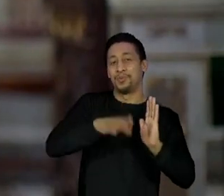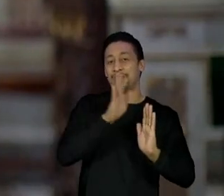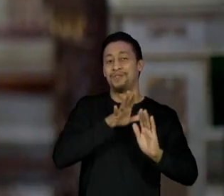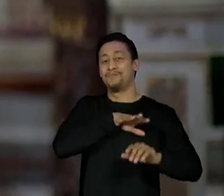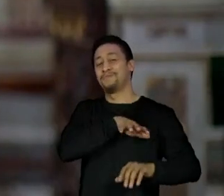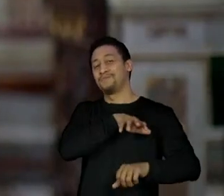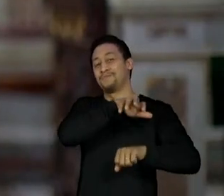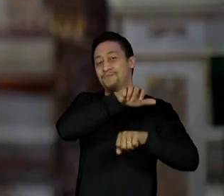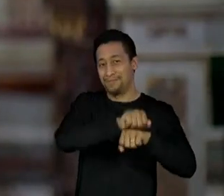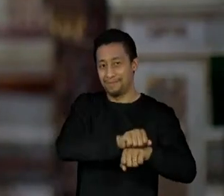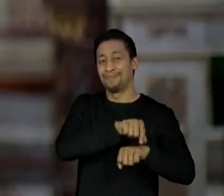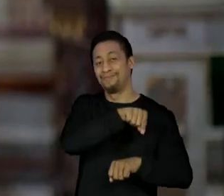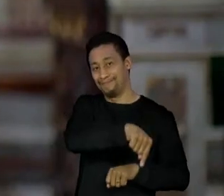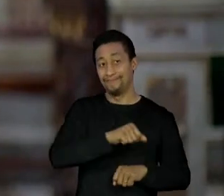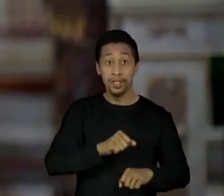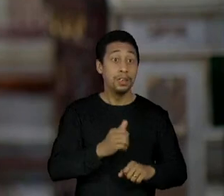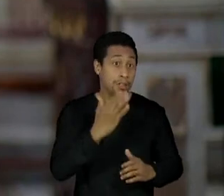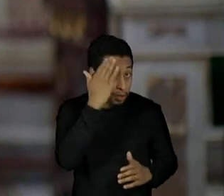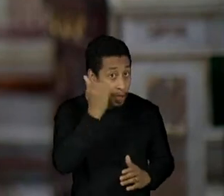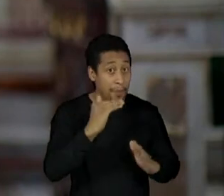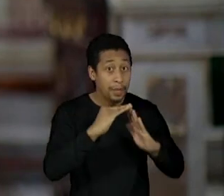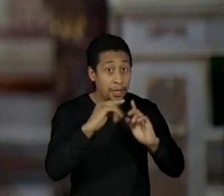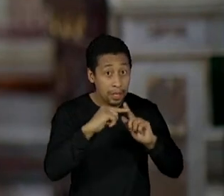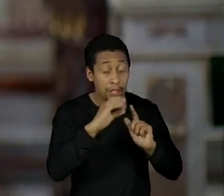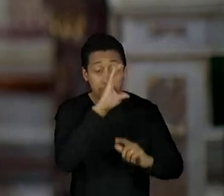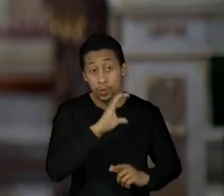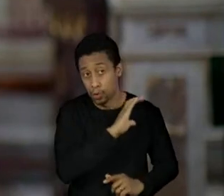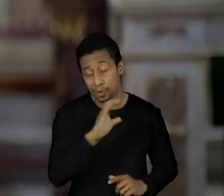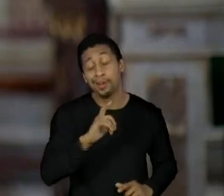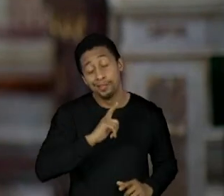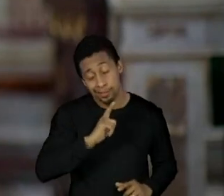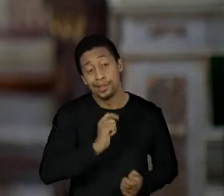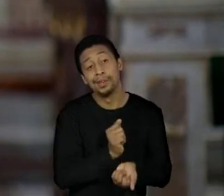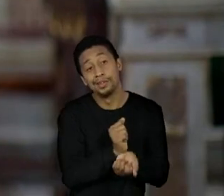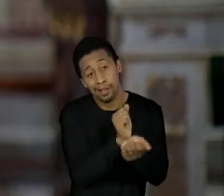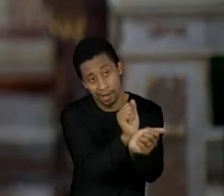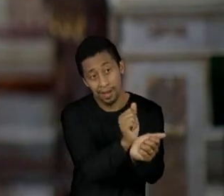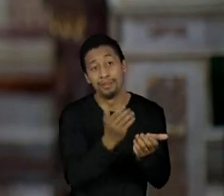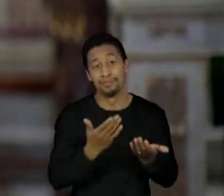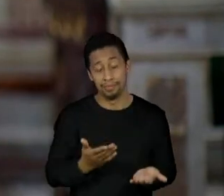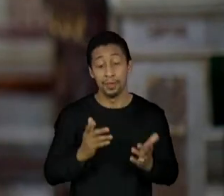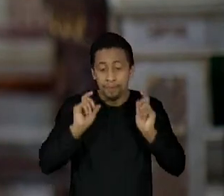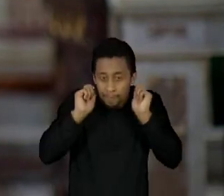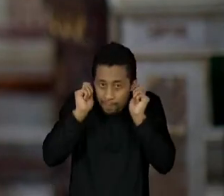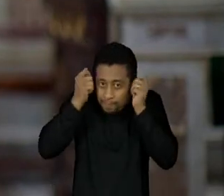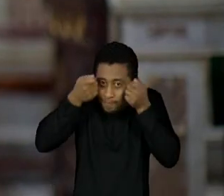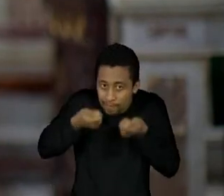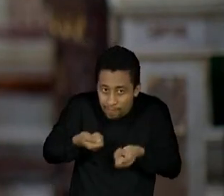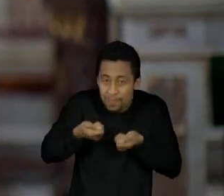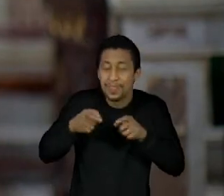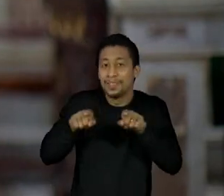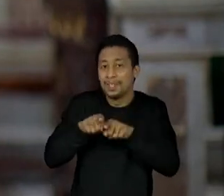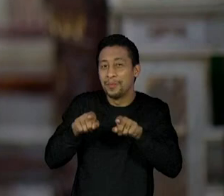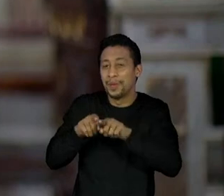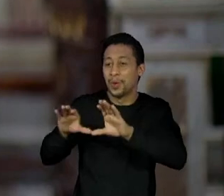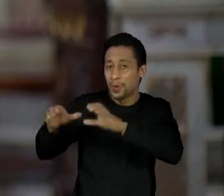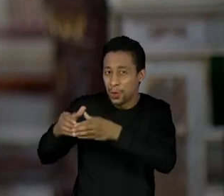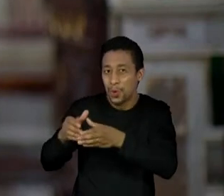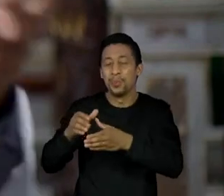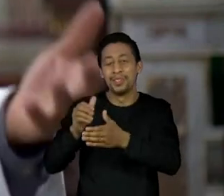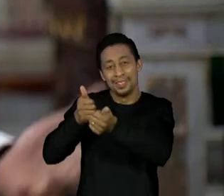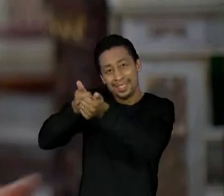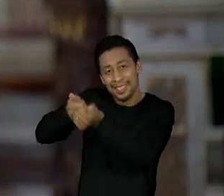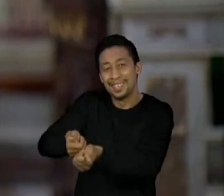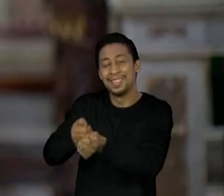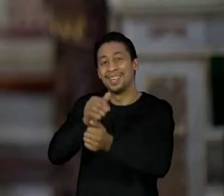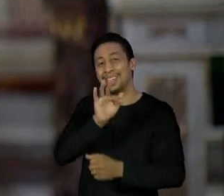tinha escravos, não é? Então, muitas congregações, franciscanos, beneditinos, eles tinham os escravos